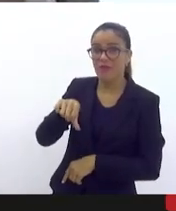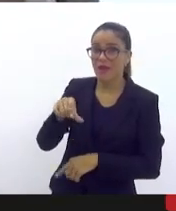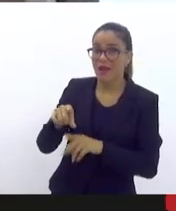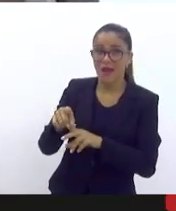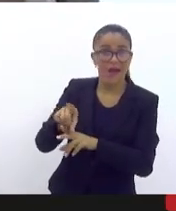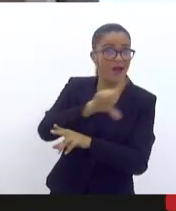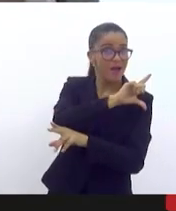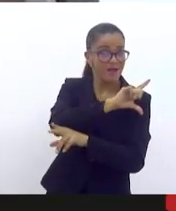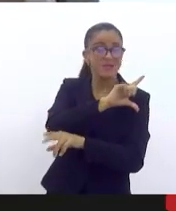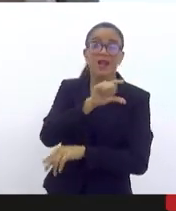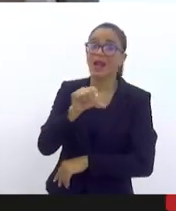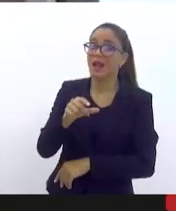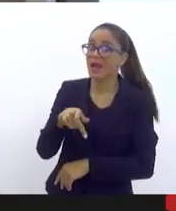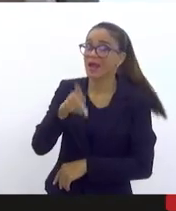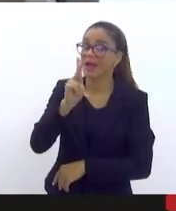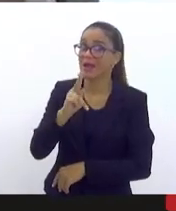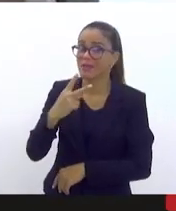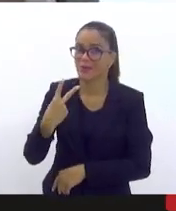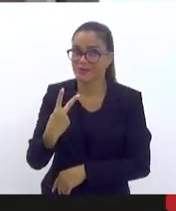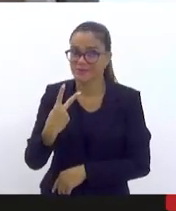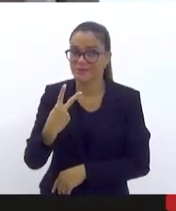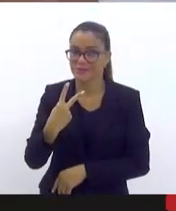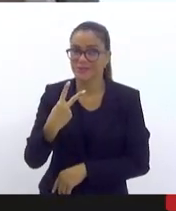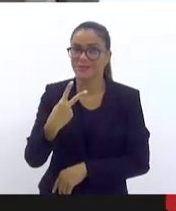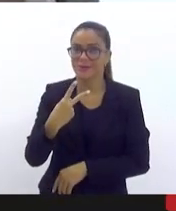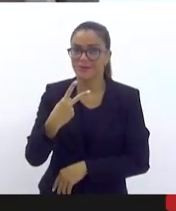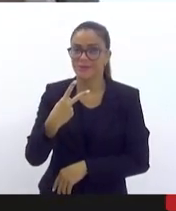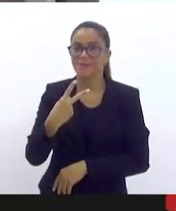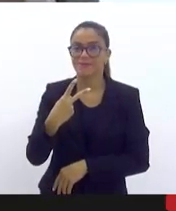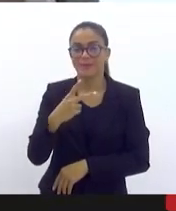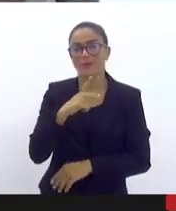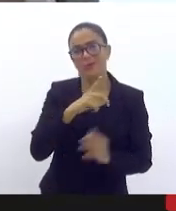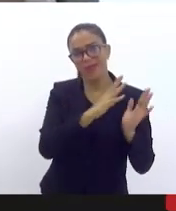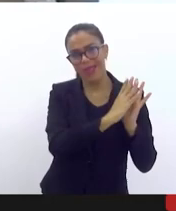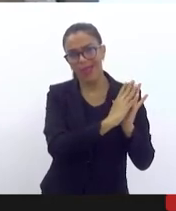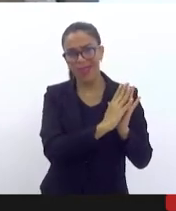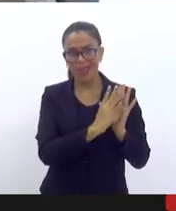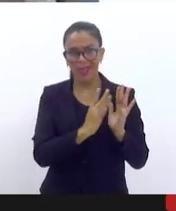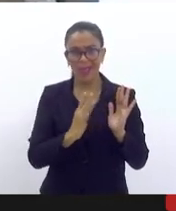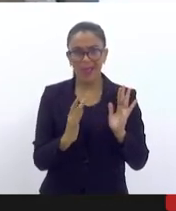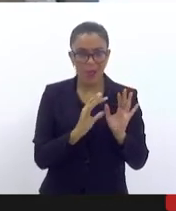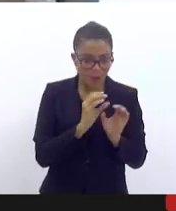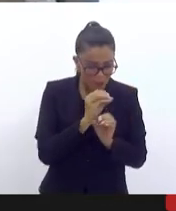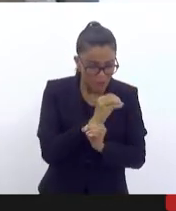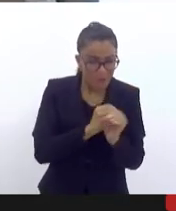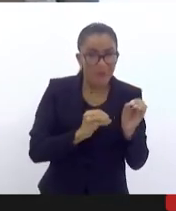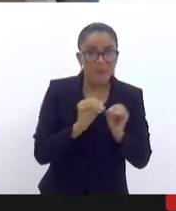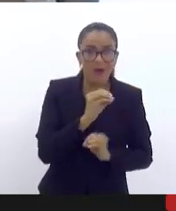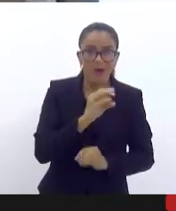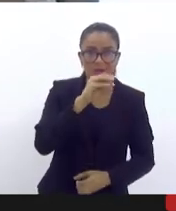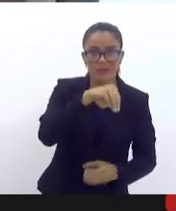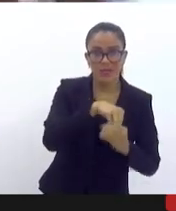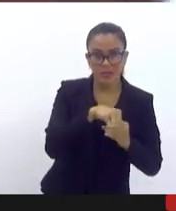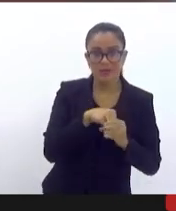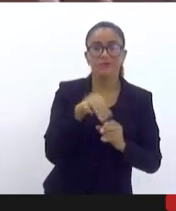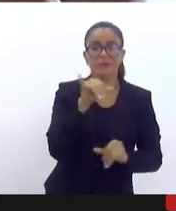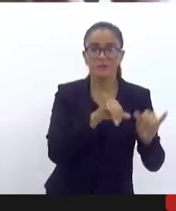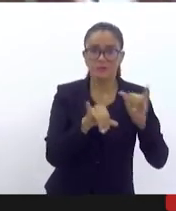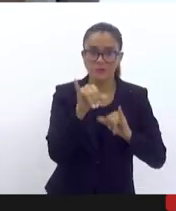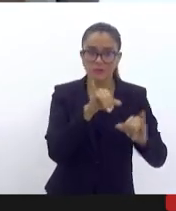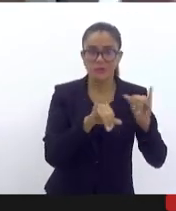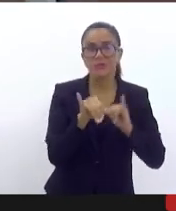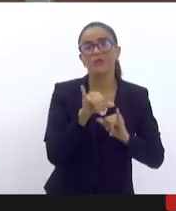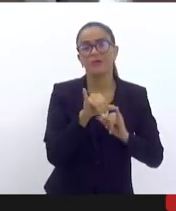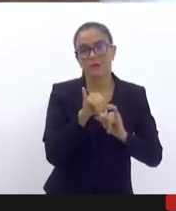o K2 a pouquíssimos anos tem uma série de moléculas divididas em quatro grandes